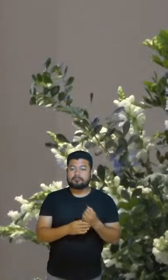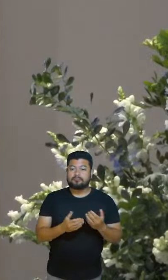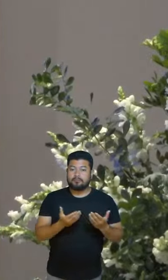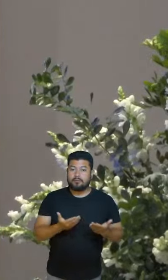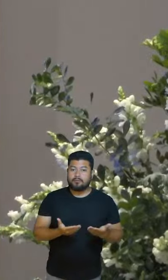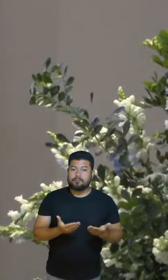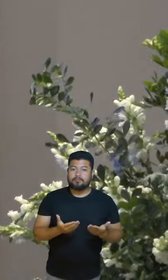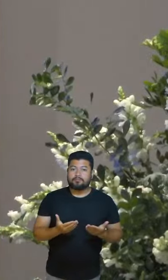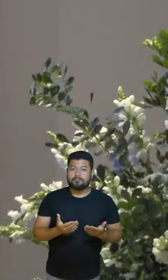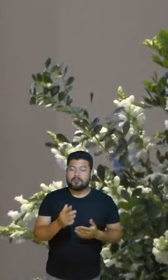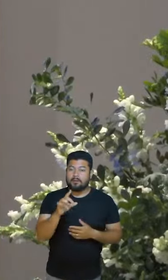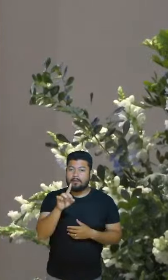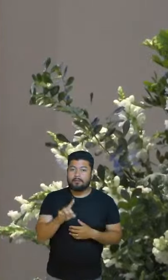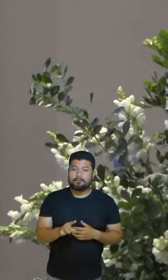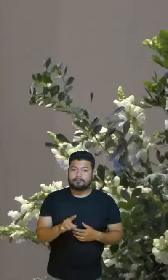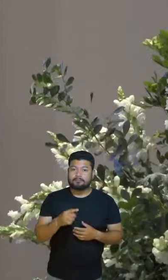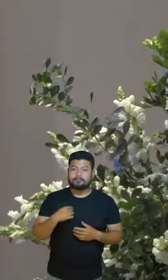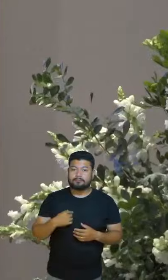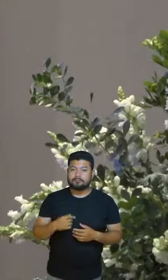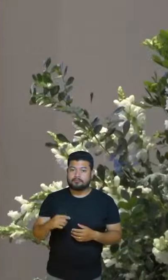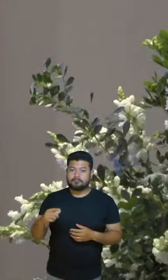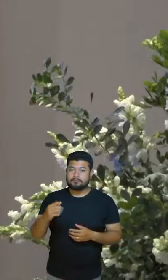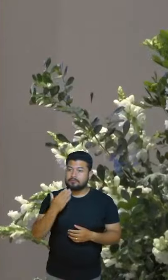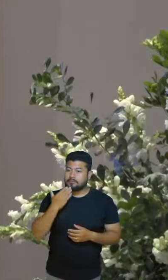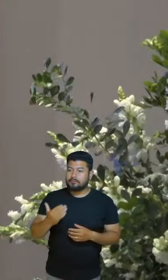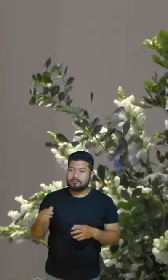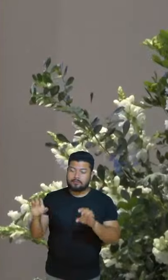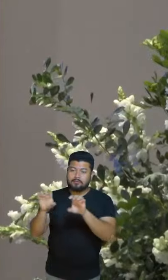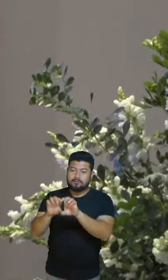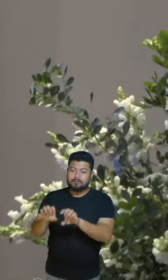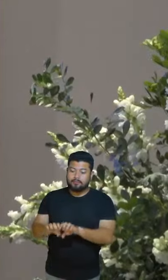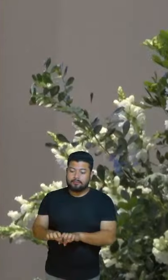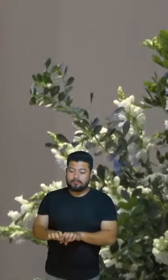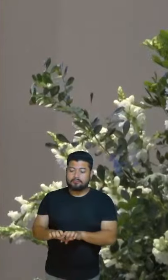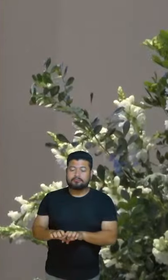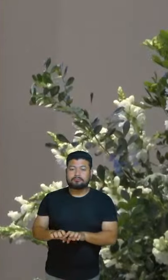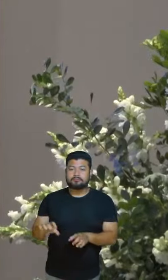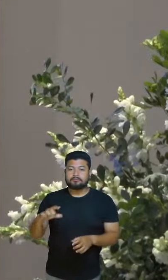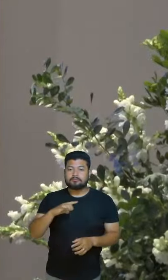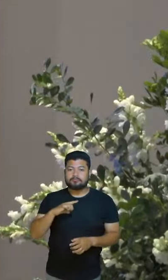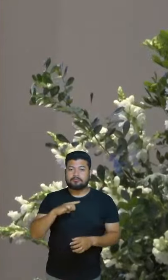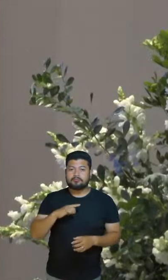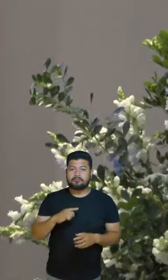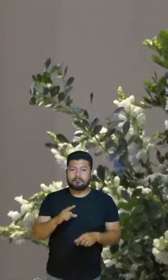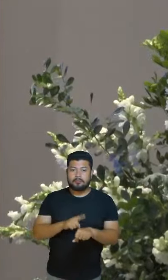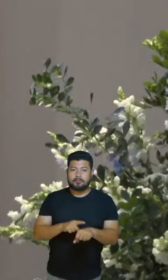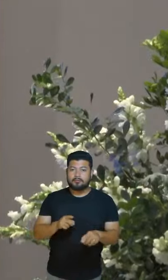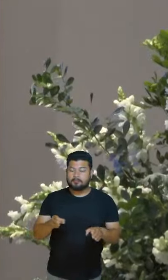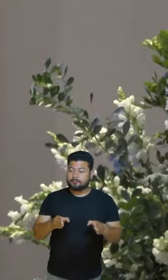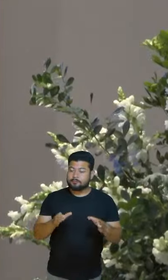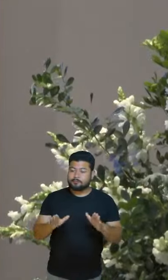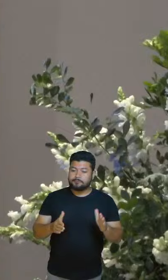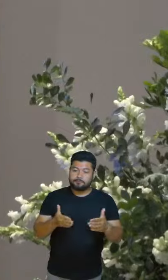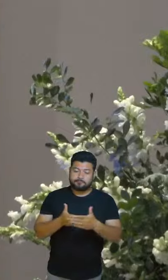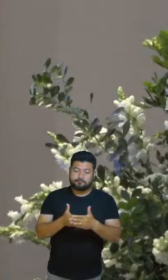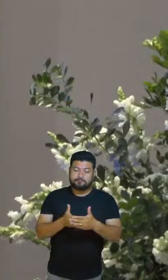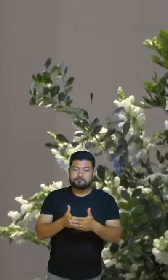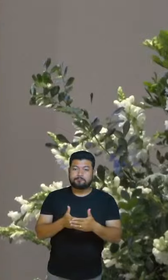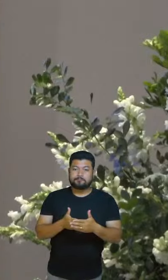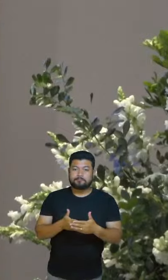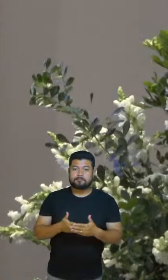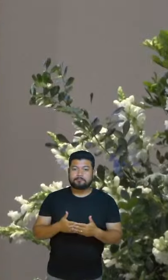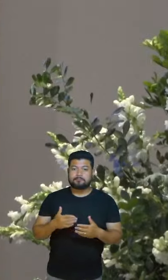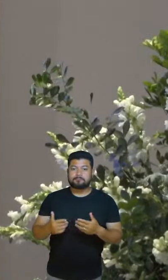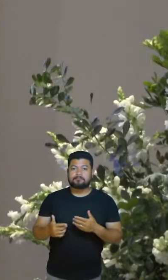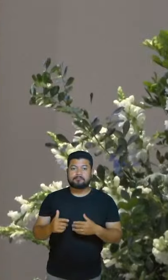muito se fala muito em demanda estrutural então há um momento assim de de limitação do que seria a tarefa do